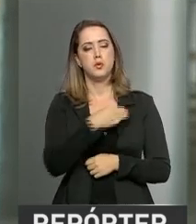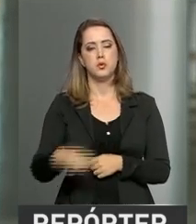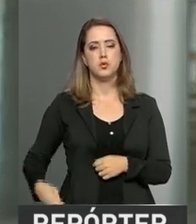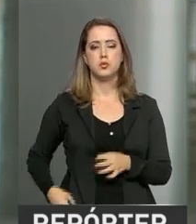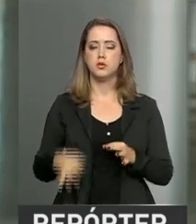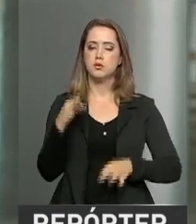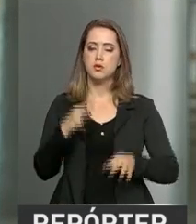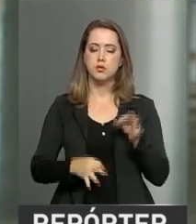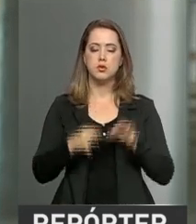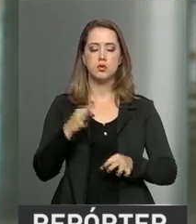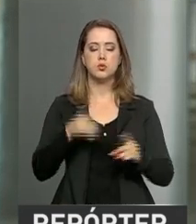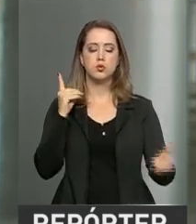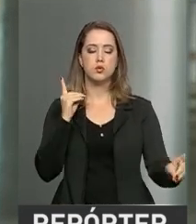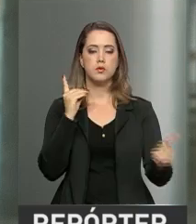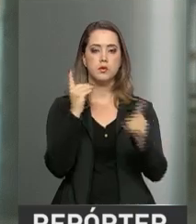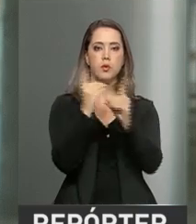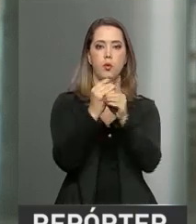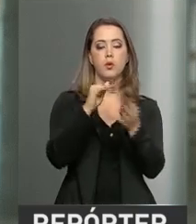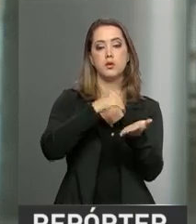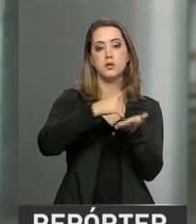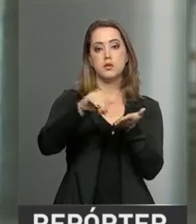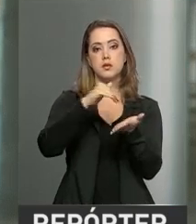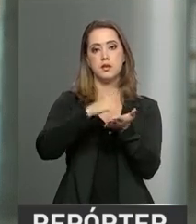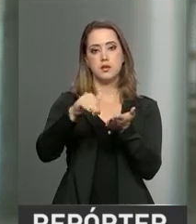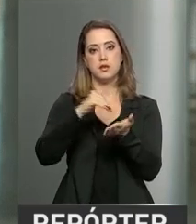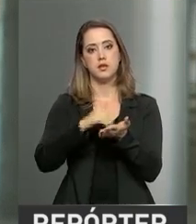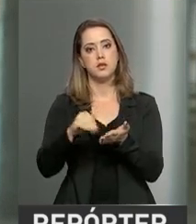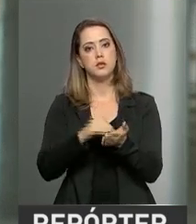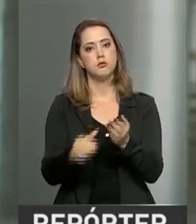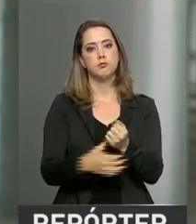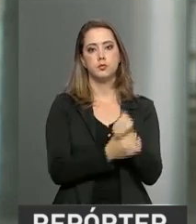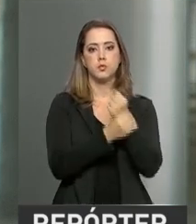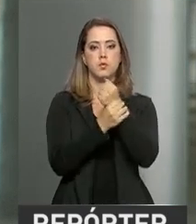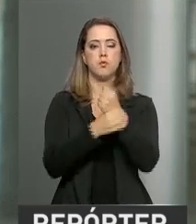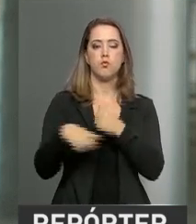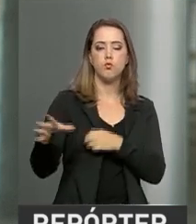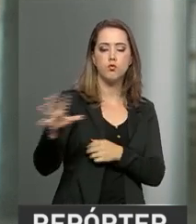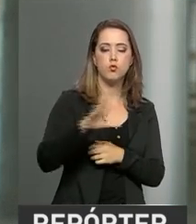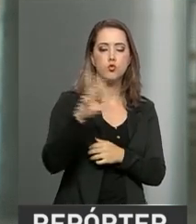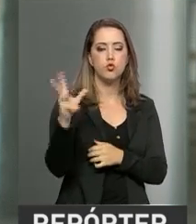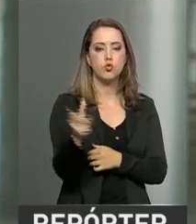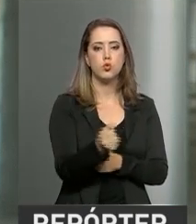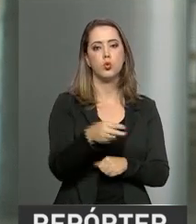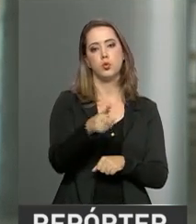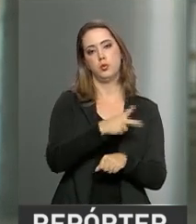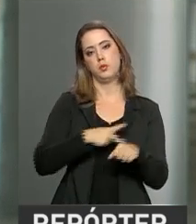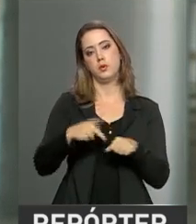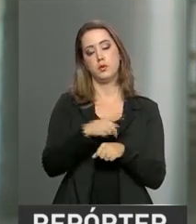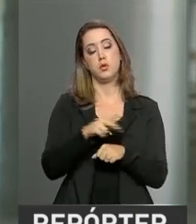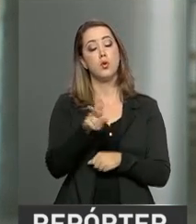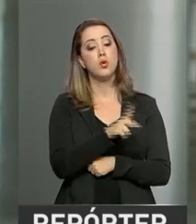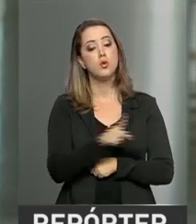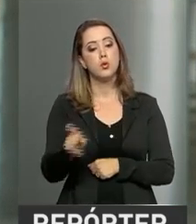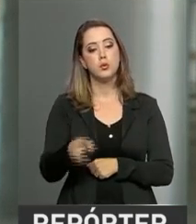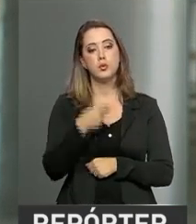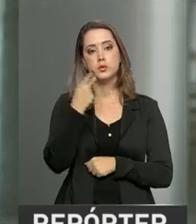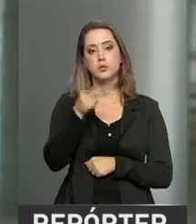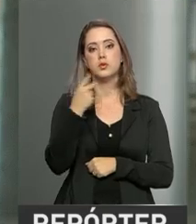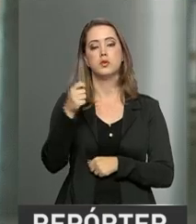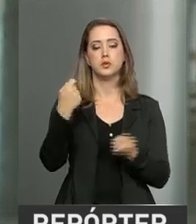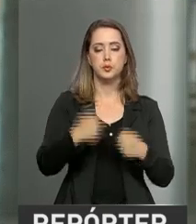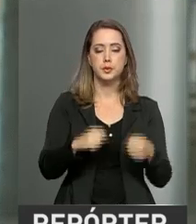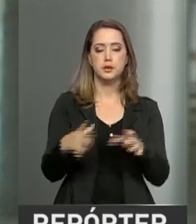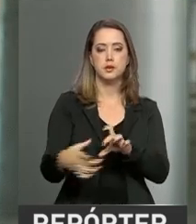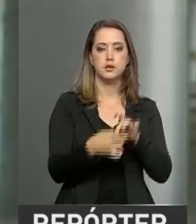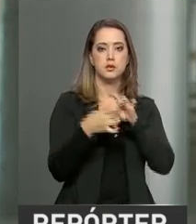de um encontro com secretários de Segurança Pública de todo o país. Na ocasião, Michel Temer defendeu a união do governo